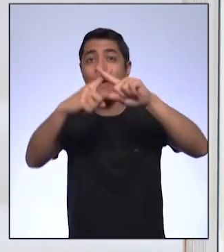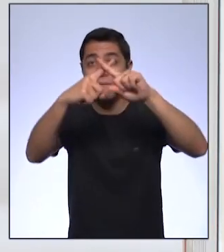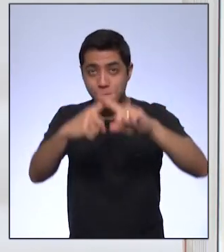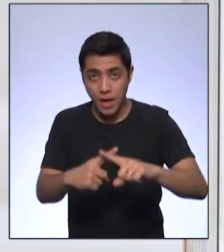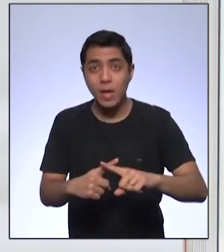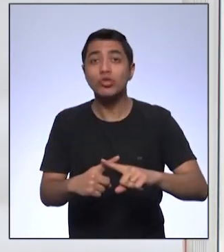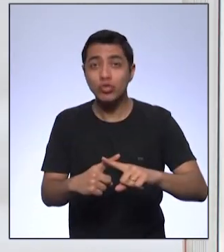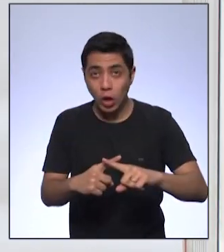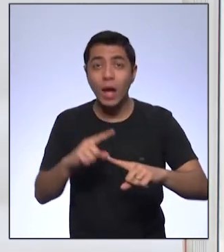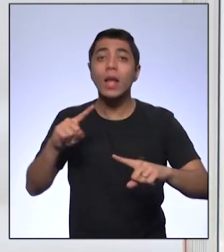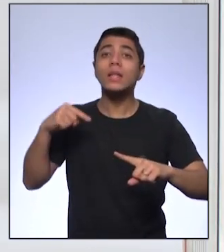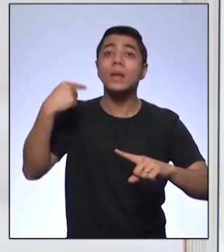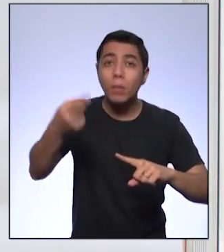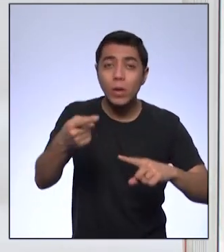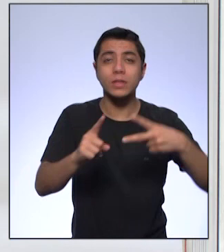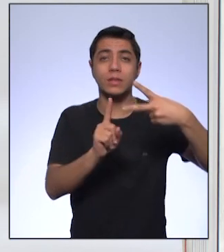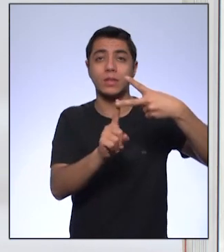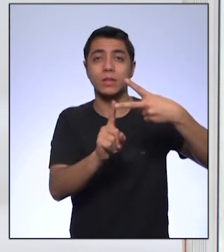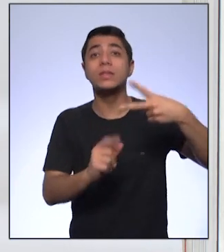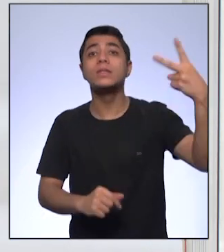Confere? Portanto, Certo, temos aí